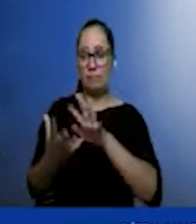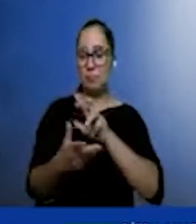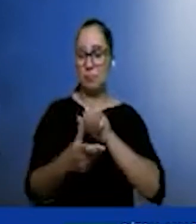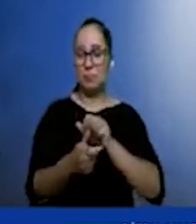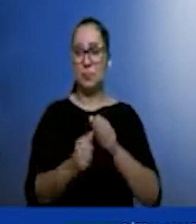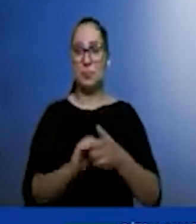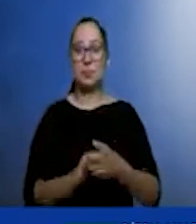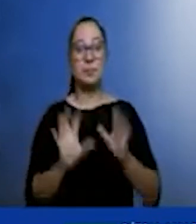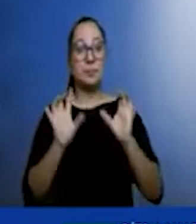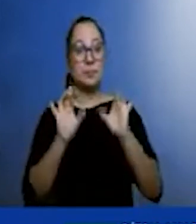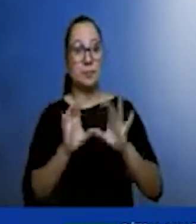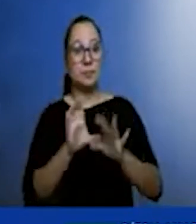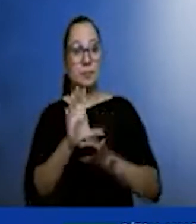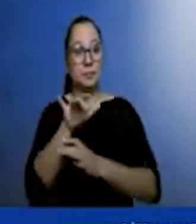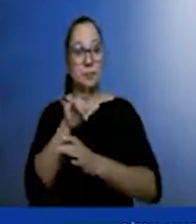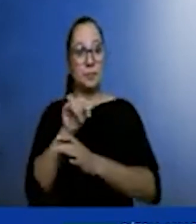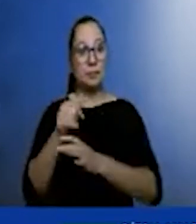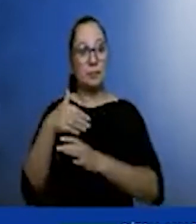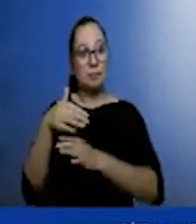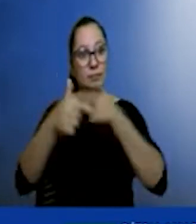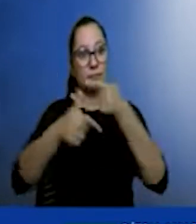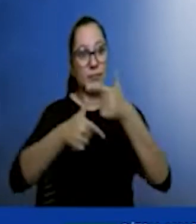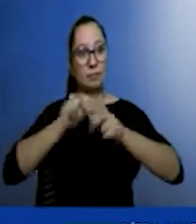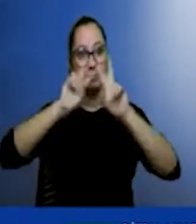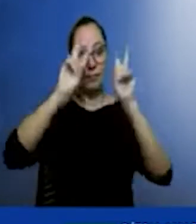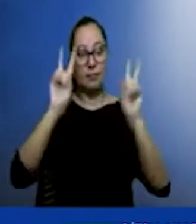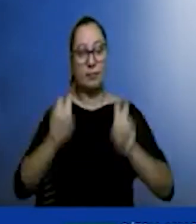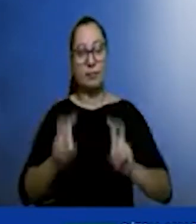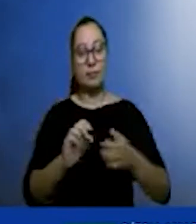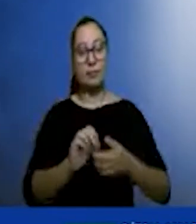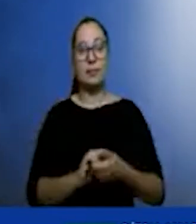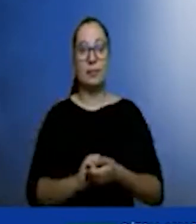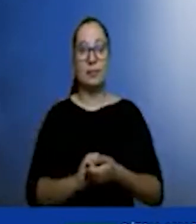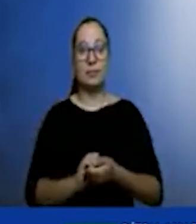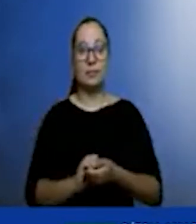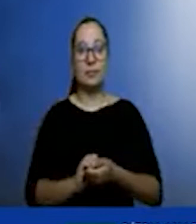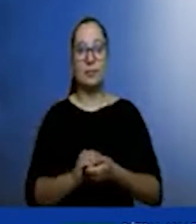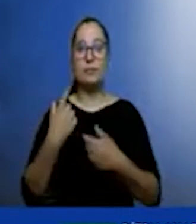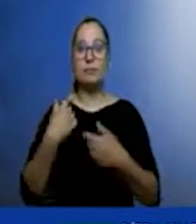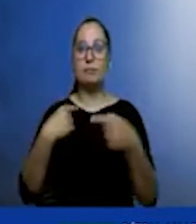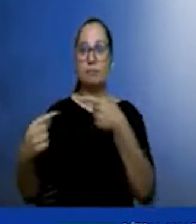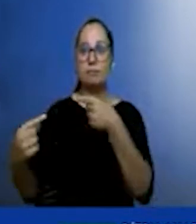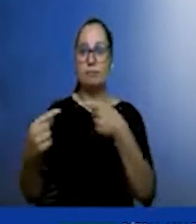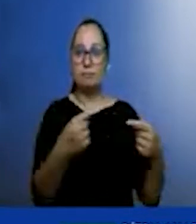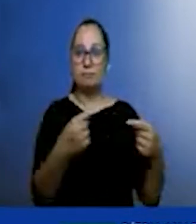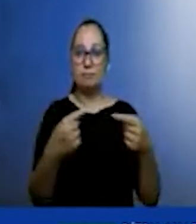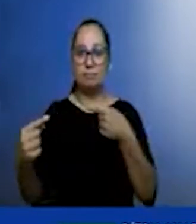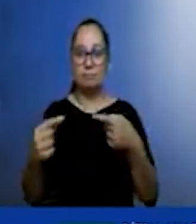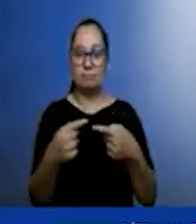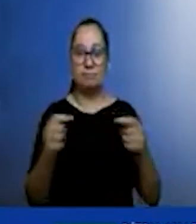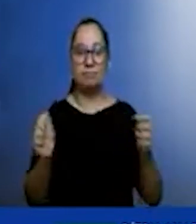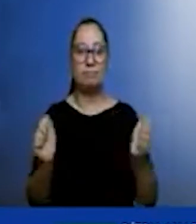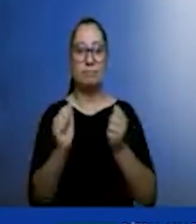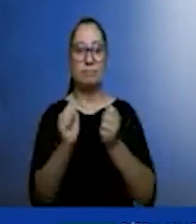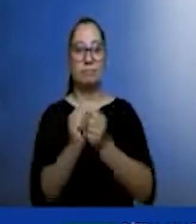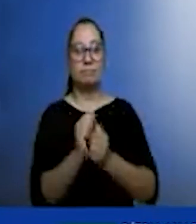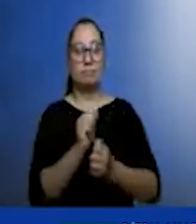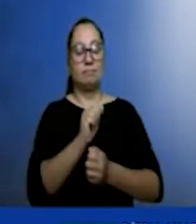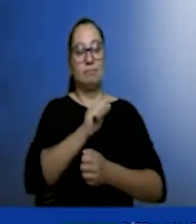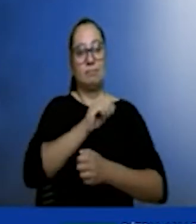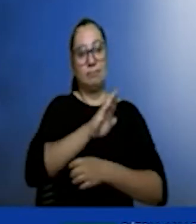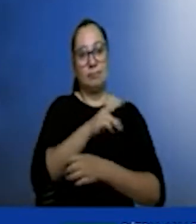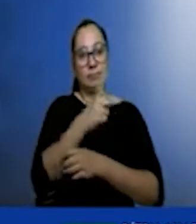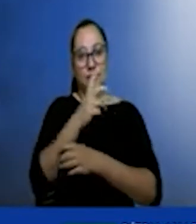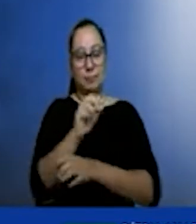CNI vem trabalhando muito esse assunto, um assunto que a gente vem discutindo, a Paula vem trabalhando com a gente no B20 também